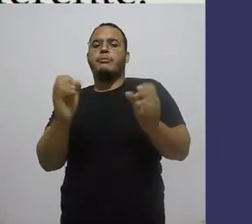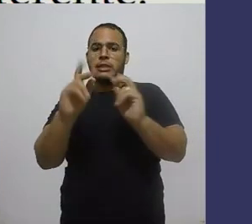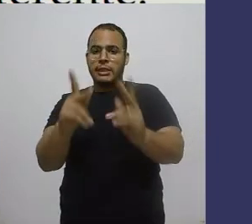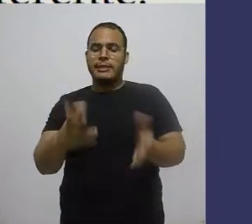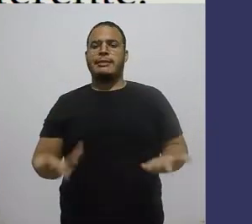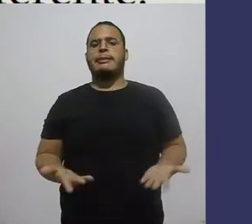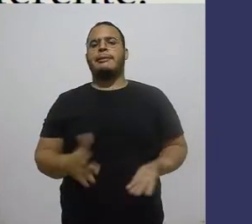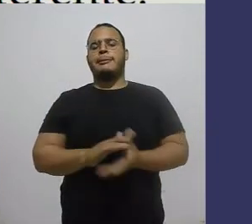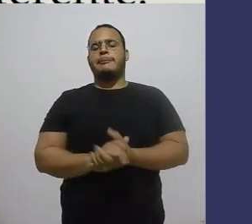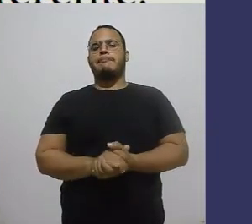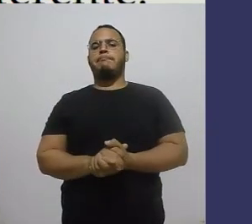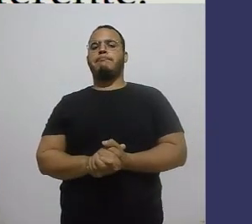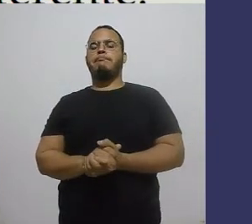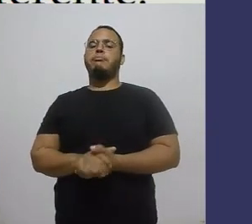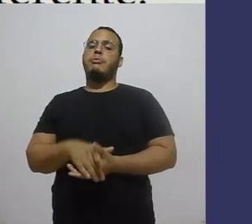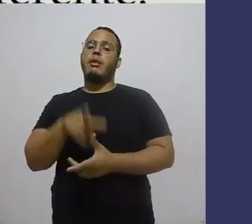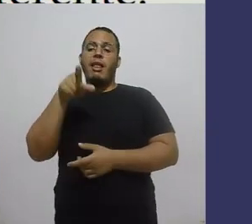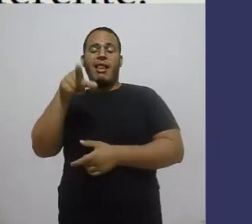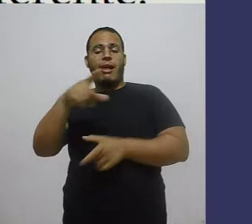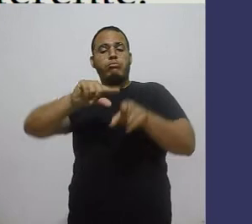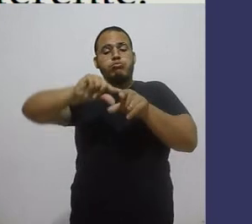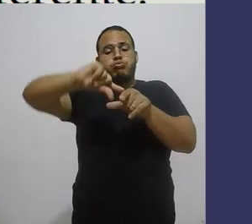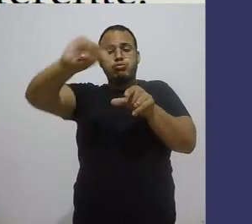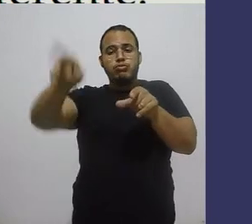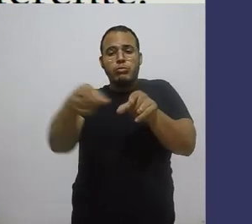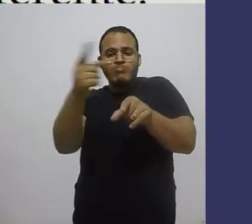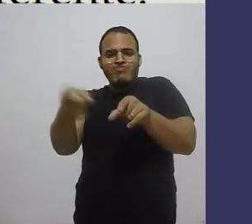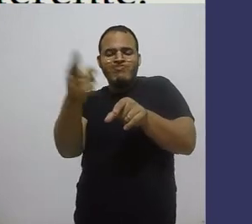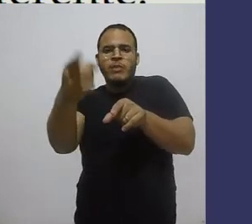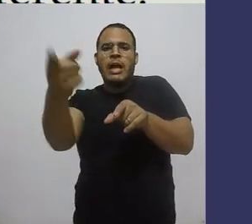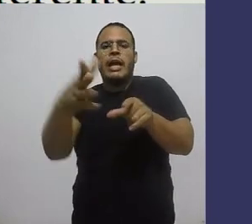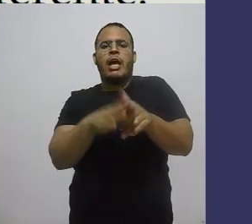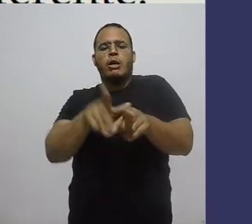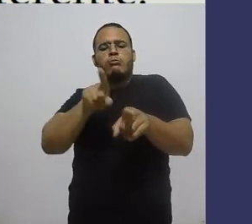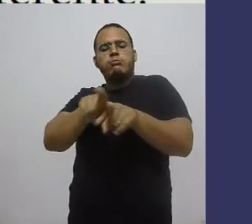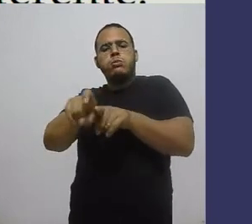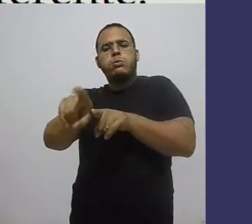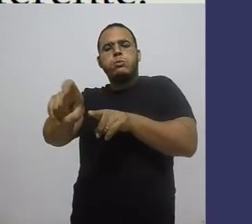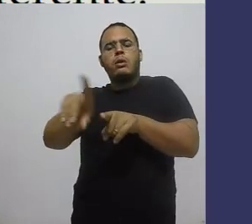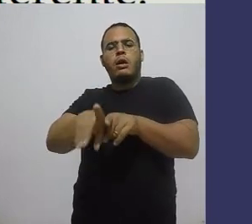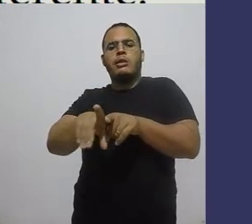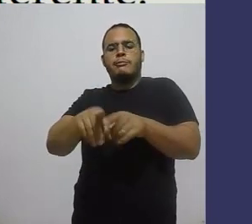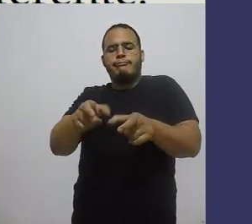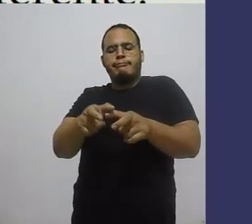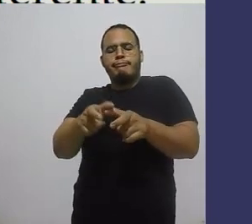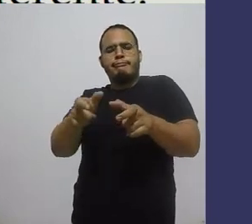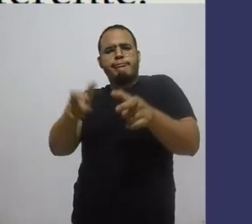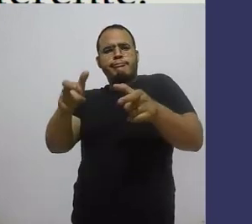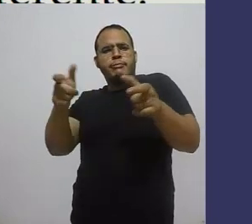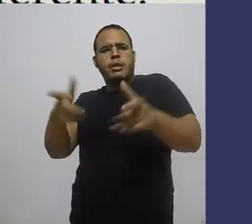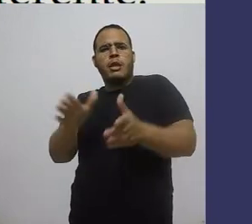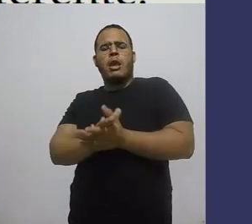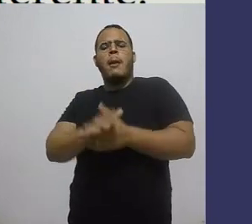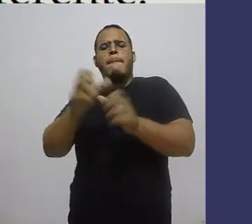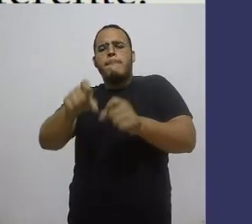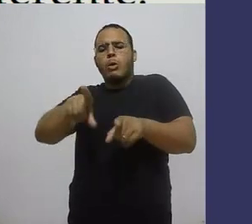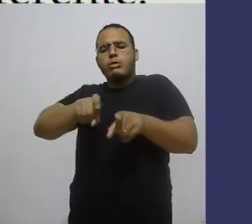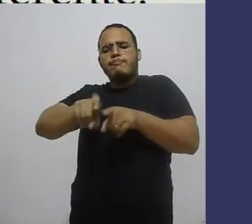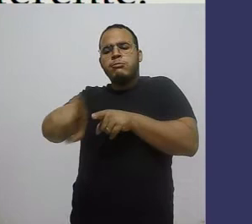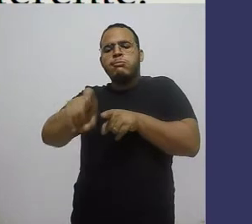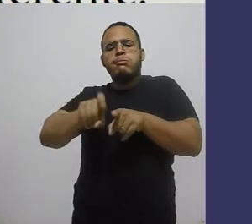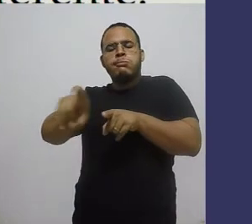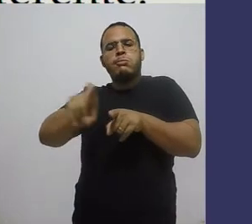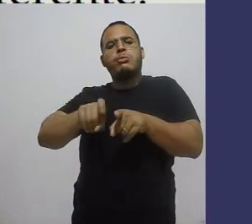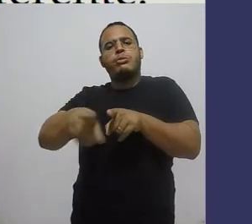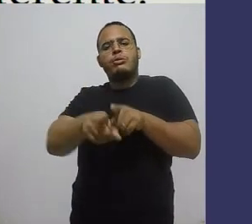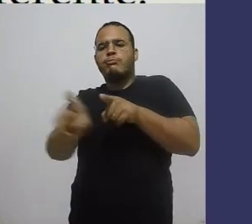espiral, ok? Aí neste local, os espermatozoides vão aí adquirir maturidade e tornam-se móveis. É aqui que eles